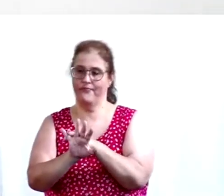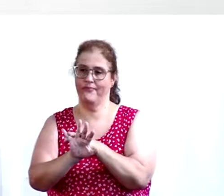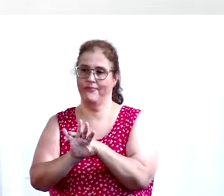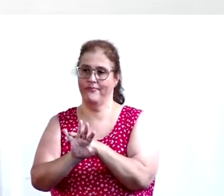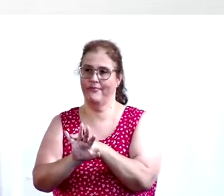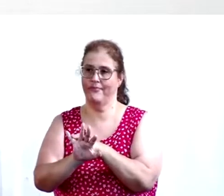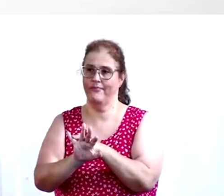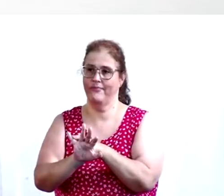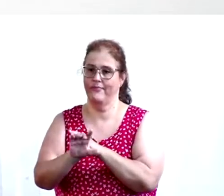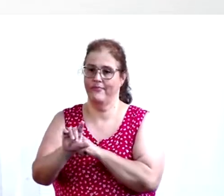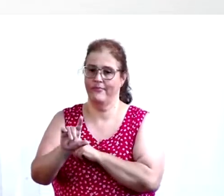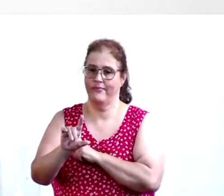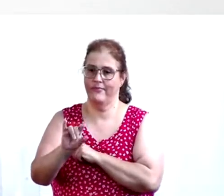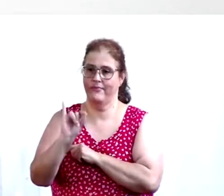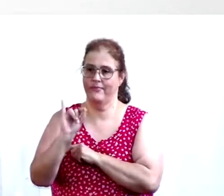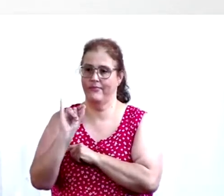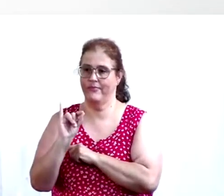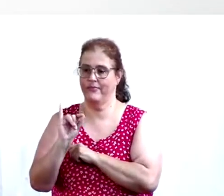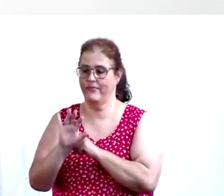escolhidos,